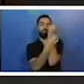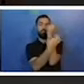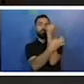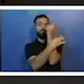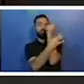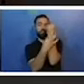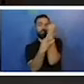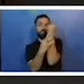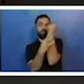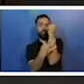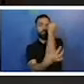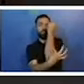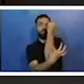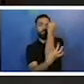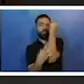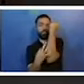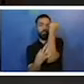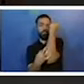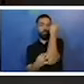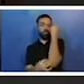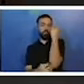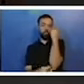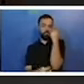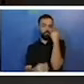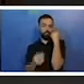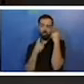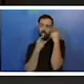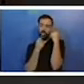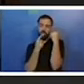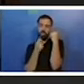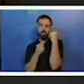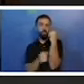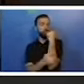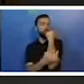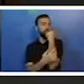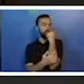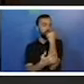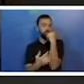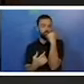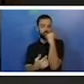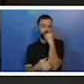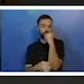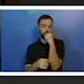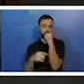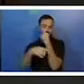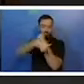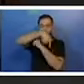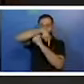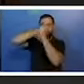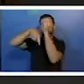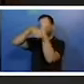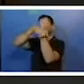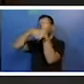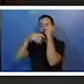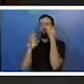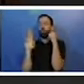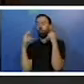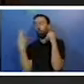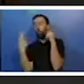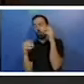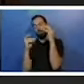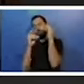que os graus de dificuldade tá vendo tem aqui marcado a gente passou uma fitinha aqui você pode pintar